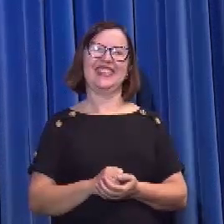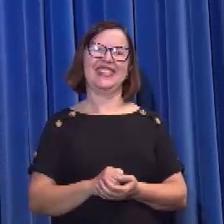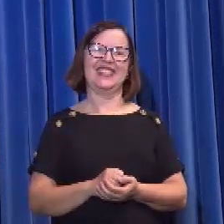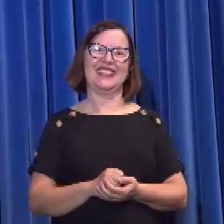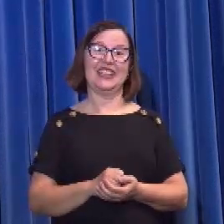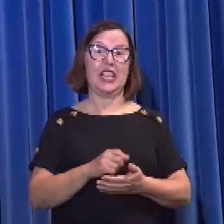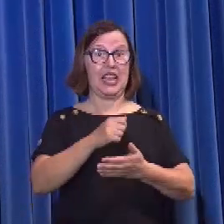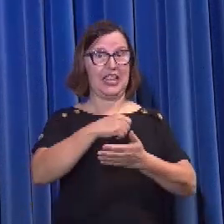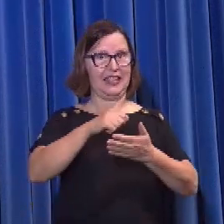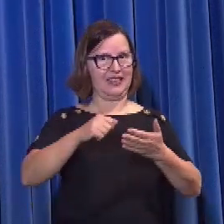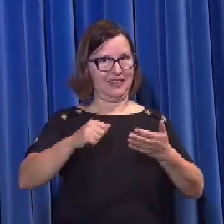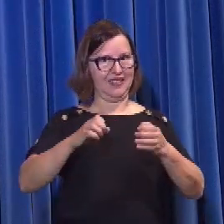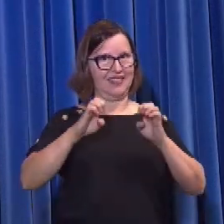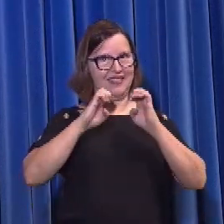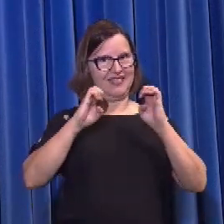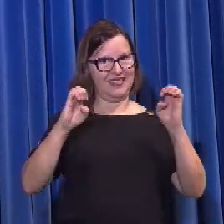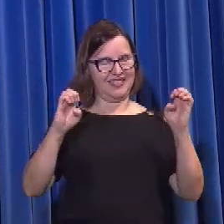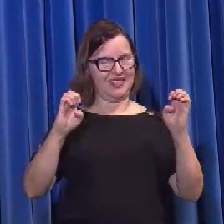Está escrito aqui.